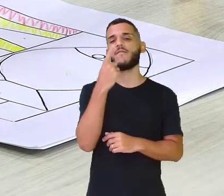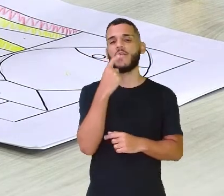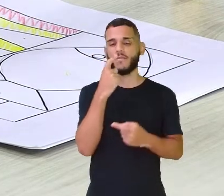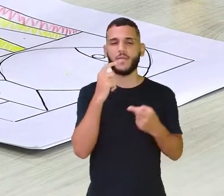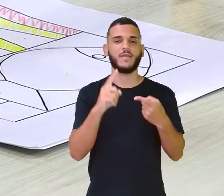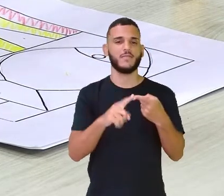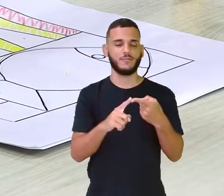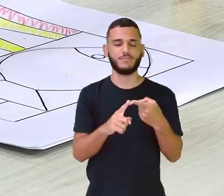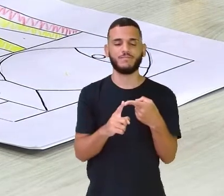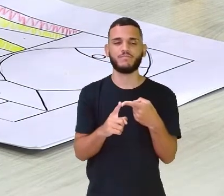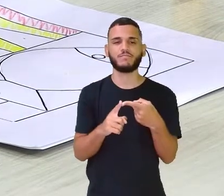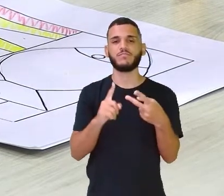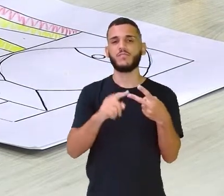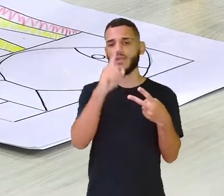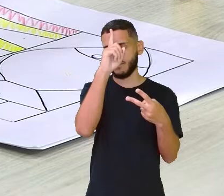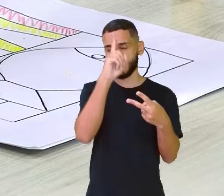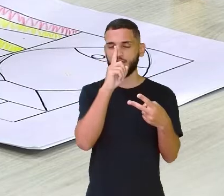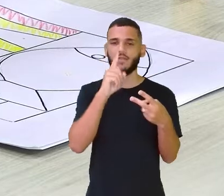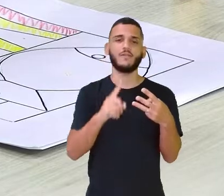Vermelho, amarelo,